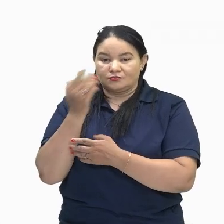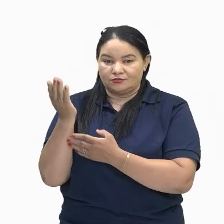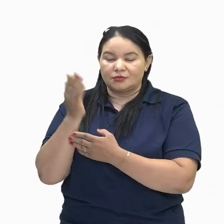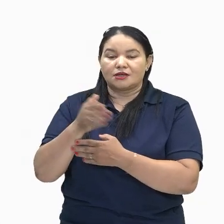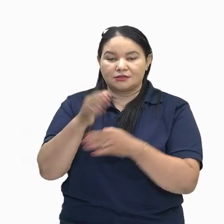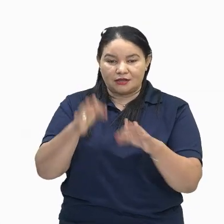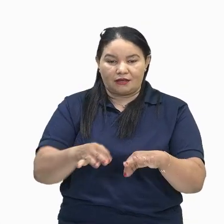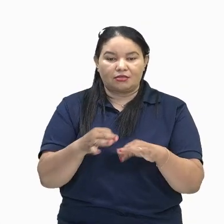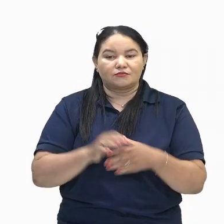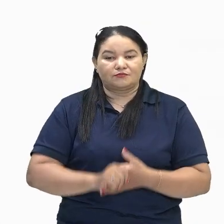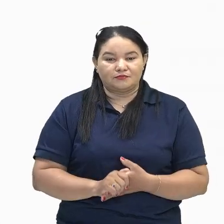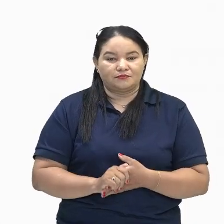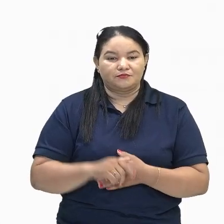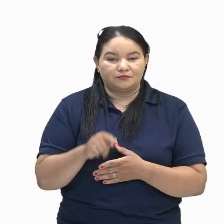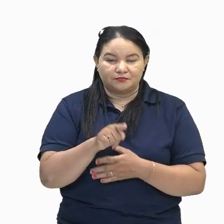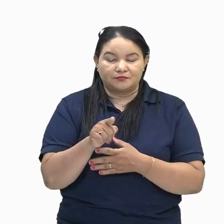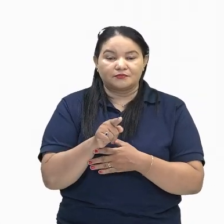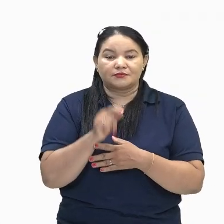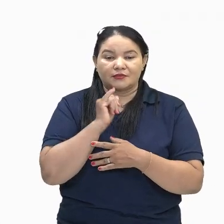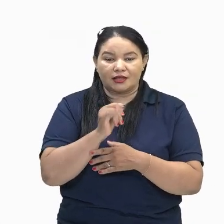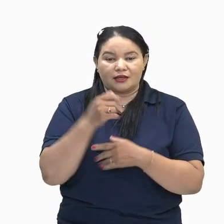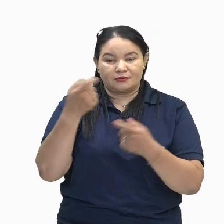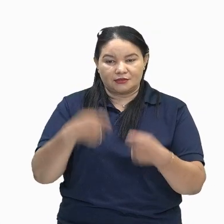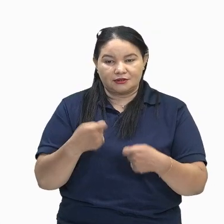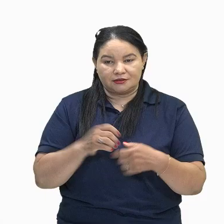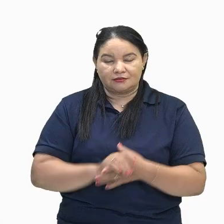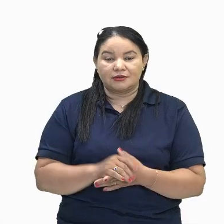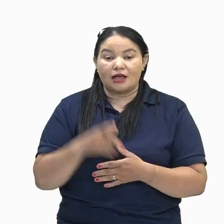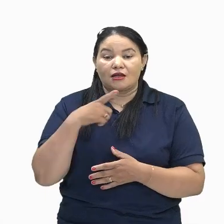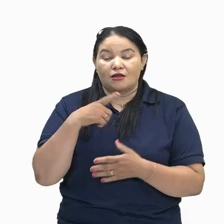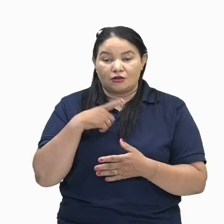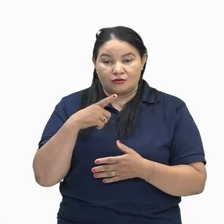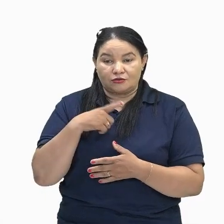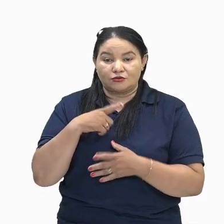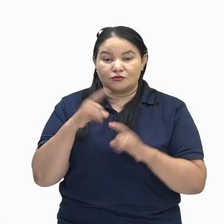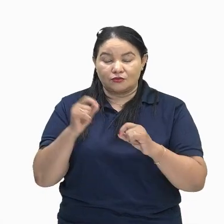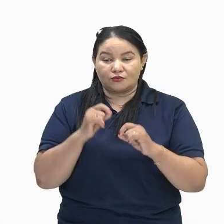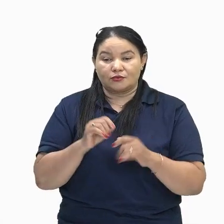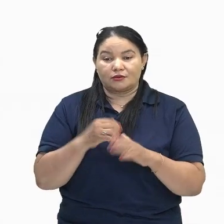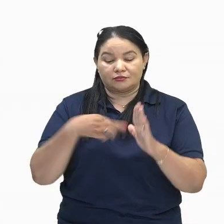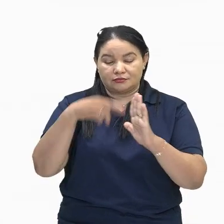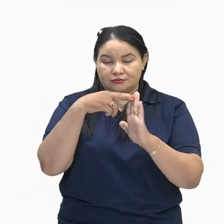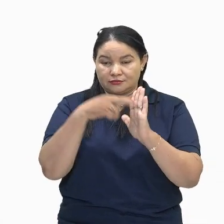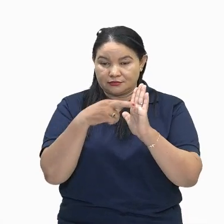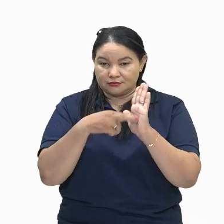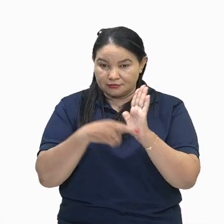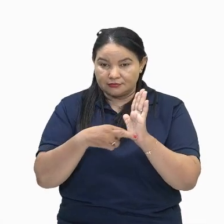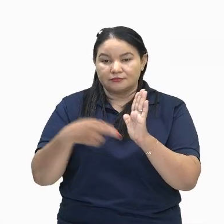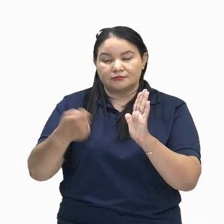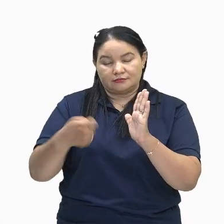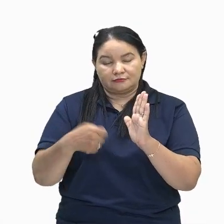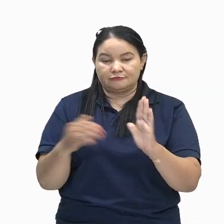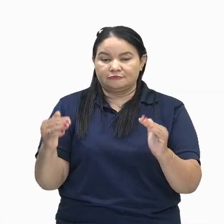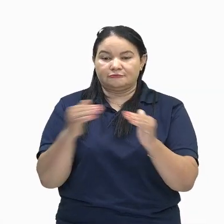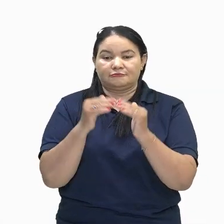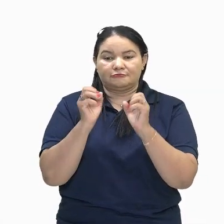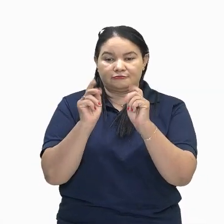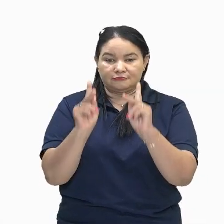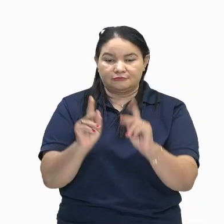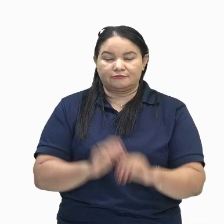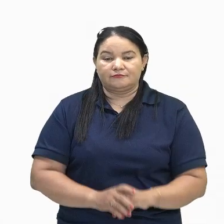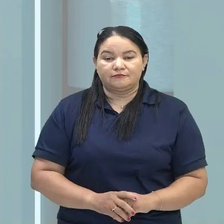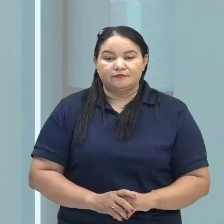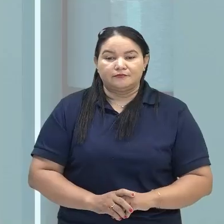que precisam, ok? Então, percebam que aqui nós temos uma construção de acordo com a regra gramatical,